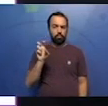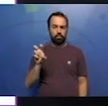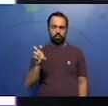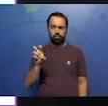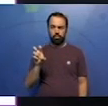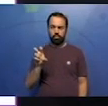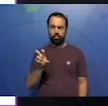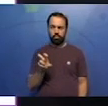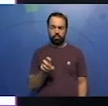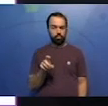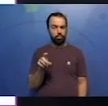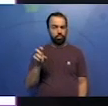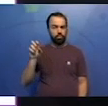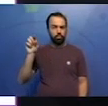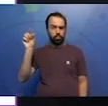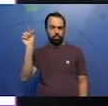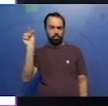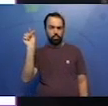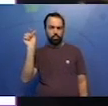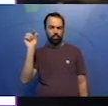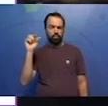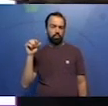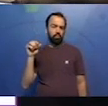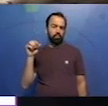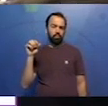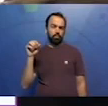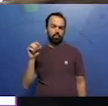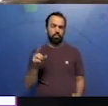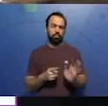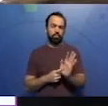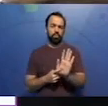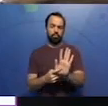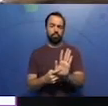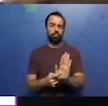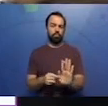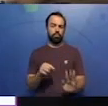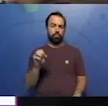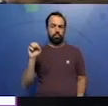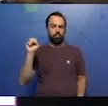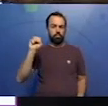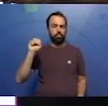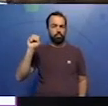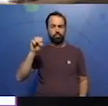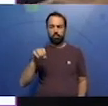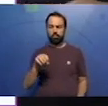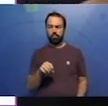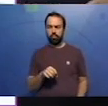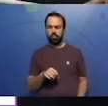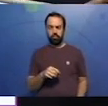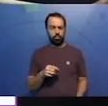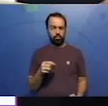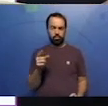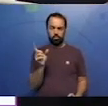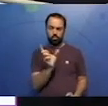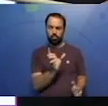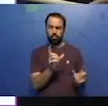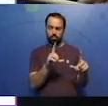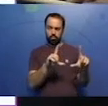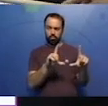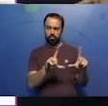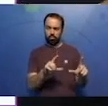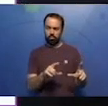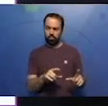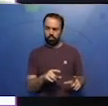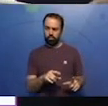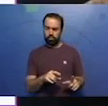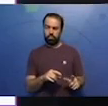menor, ele indica os segundos. Aqui já não aparecem os segundos, tá vendo? Esse aqui consegue,